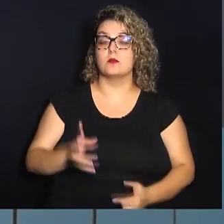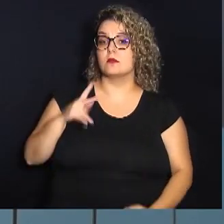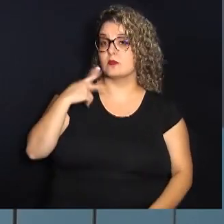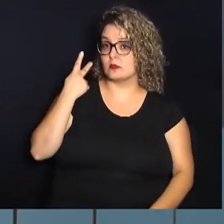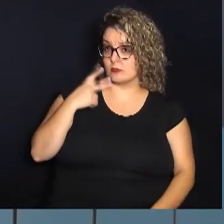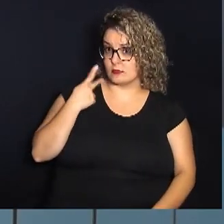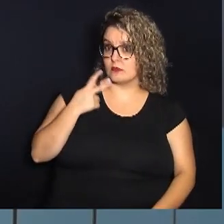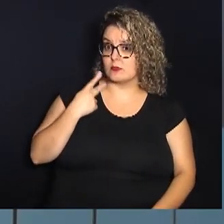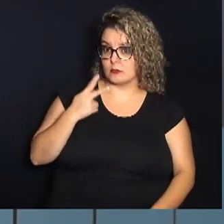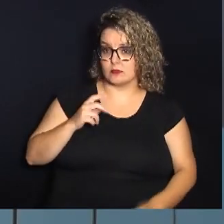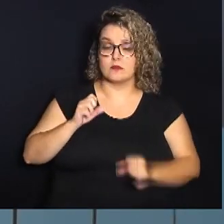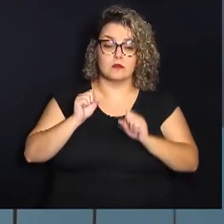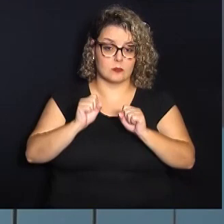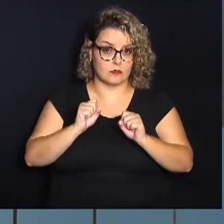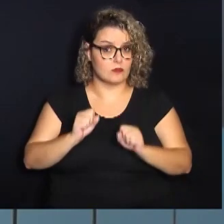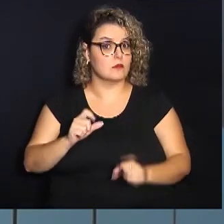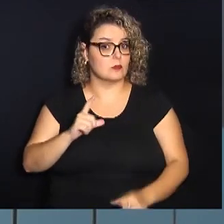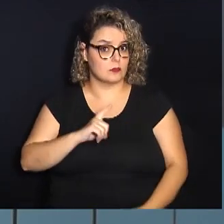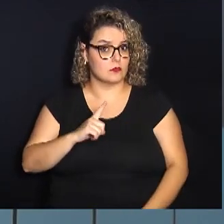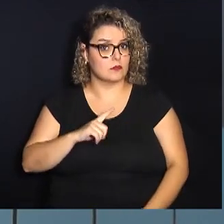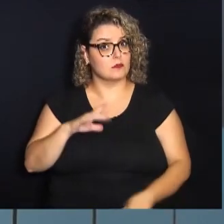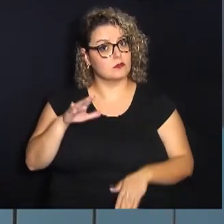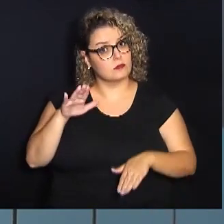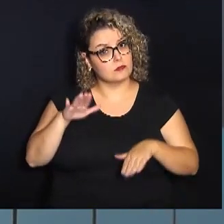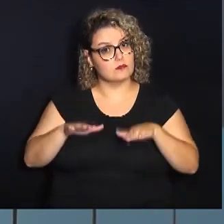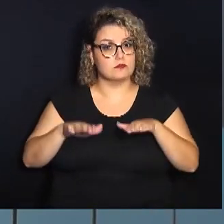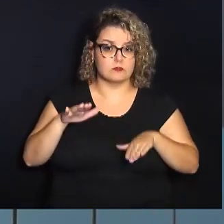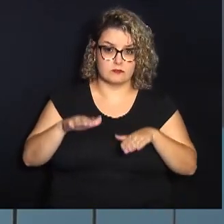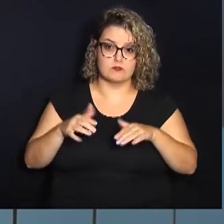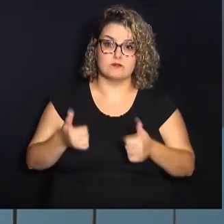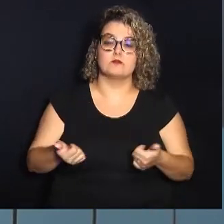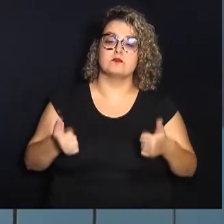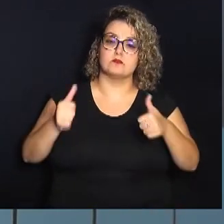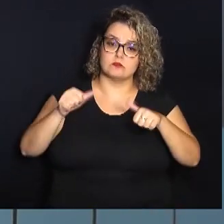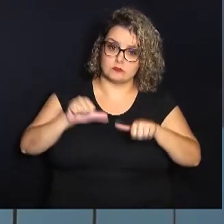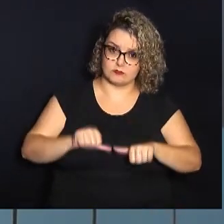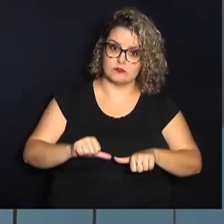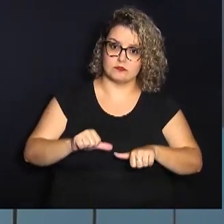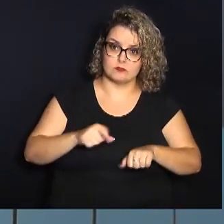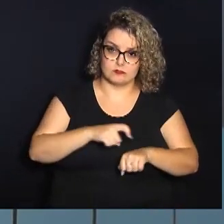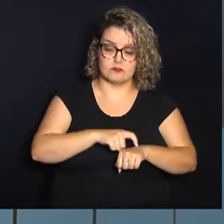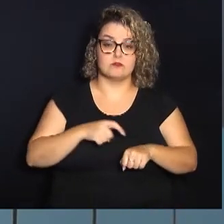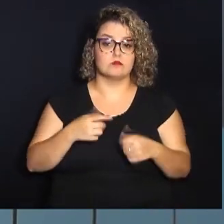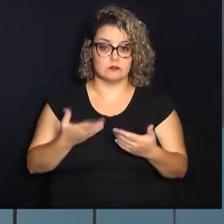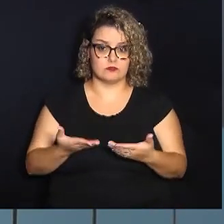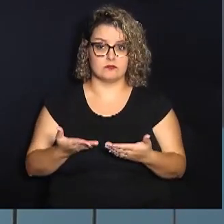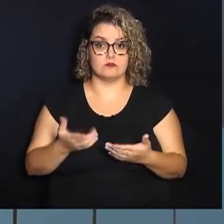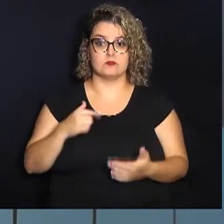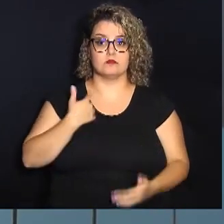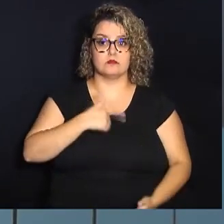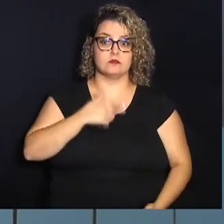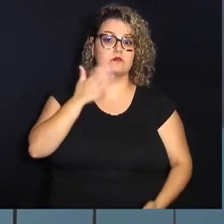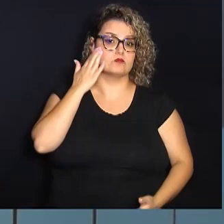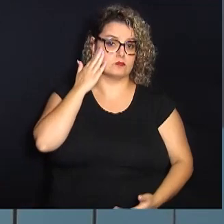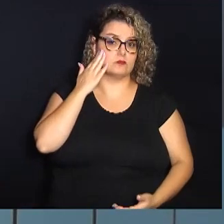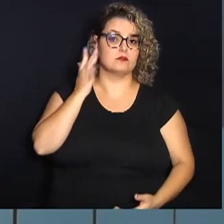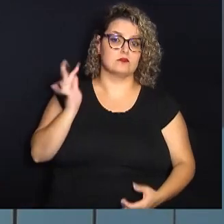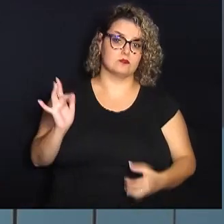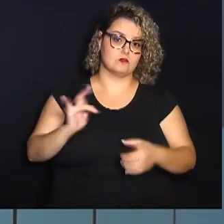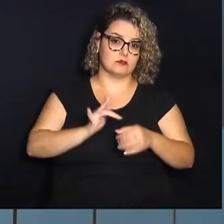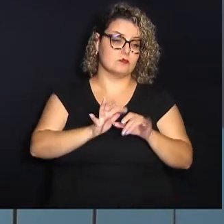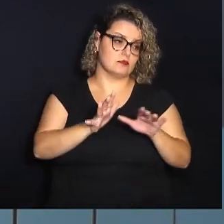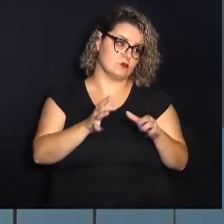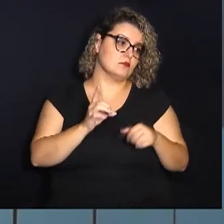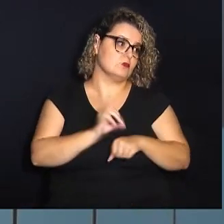políticas que podem ter, talvez, precarizado também essa situação. A gente sabe que a dengue, o doutor está